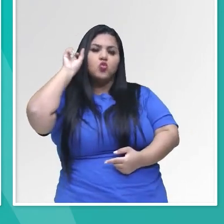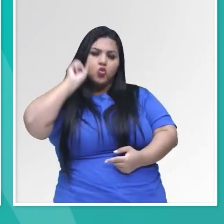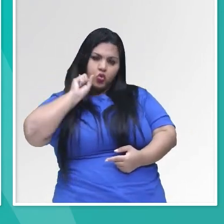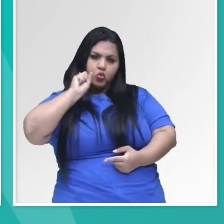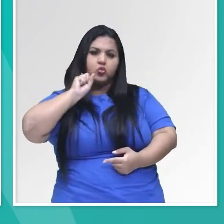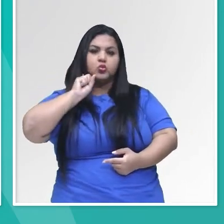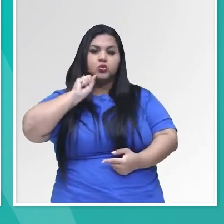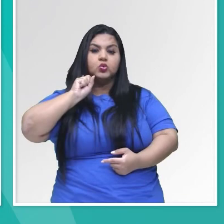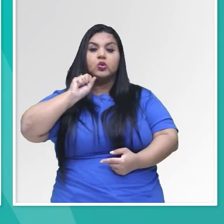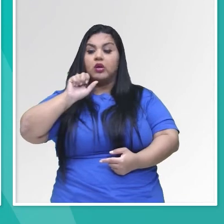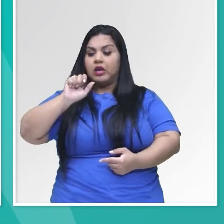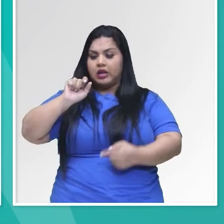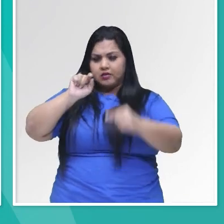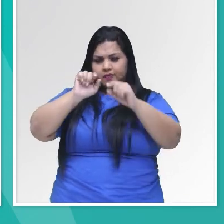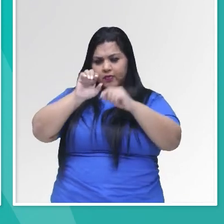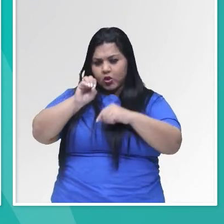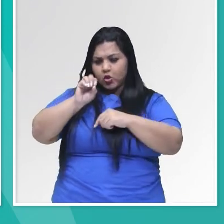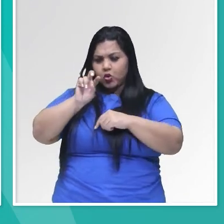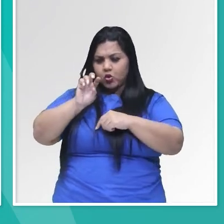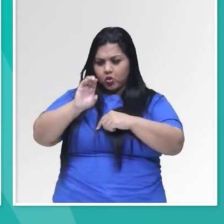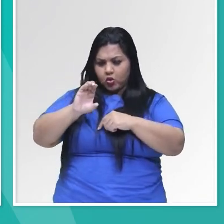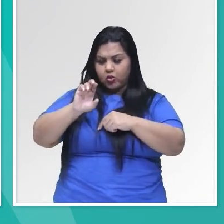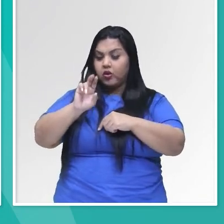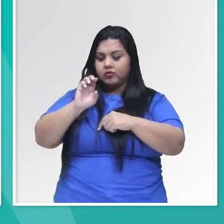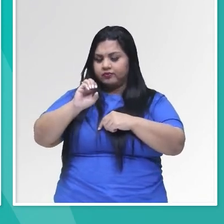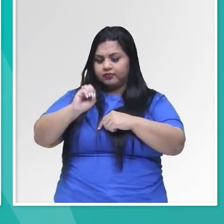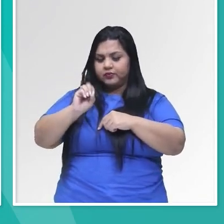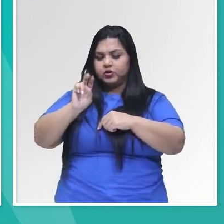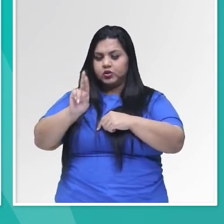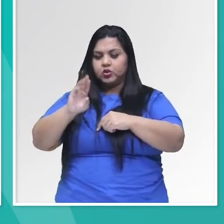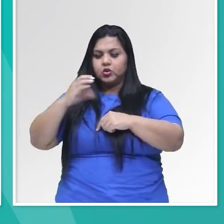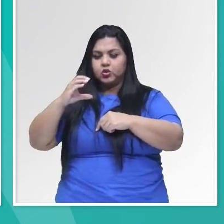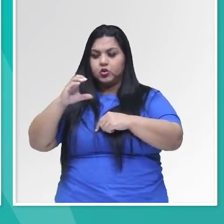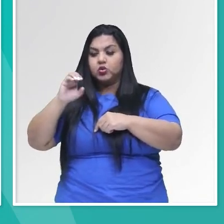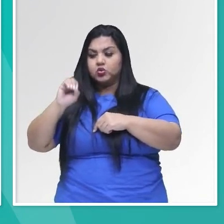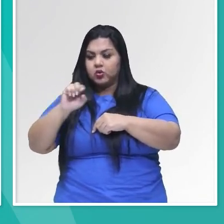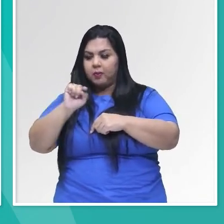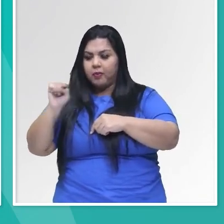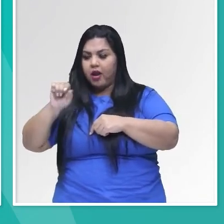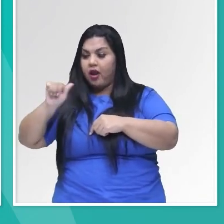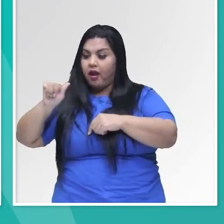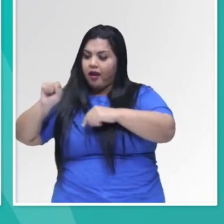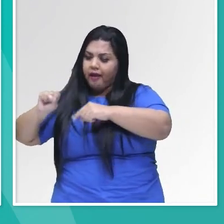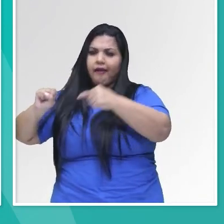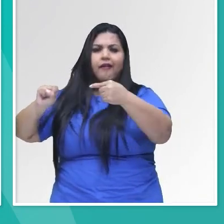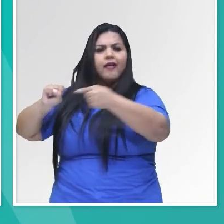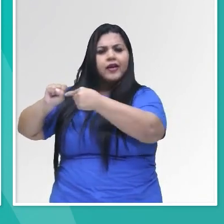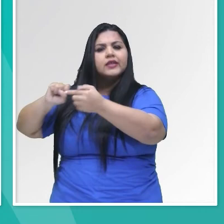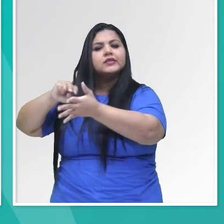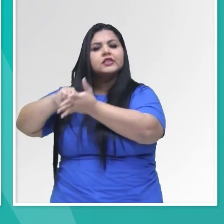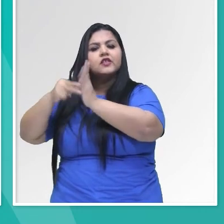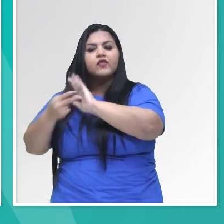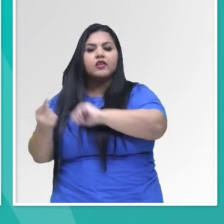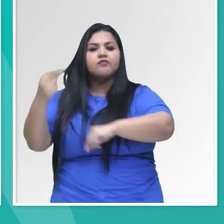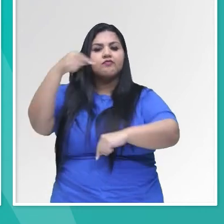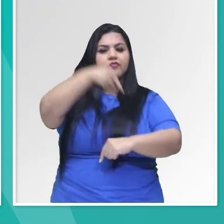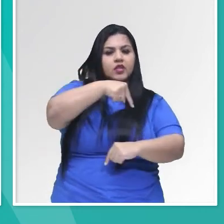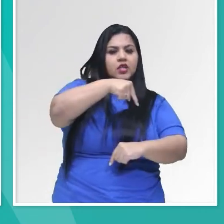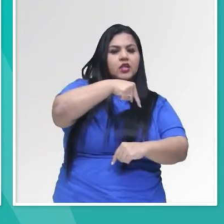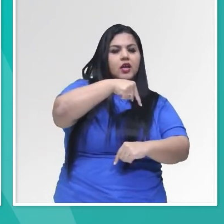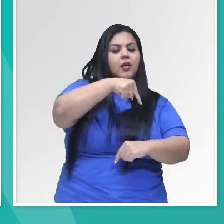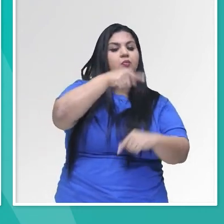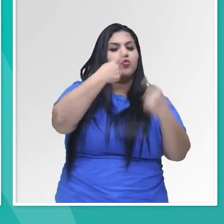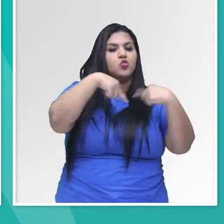direto. Repetir o objeto direto. Olha, aquelas músicas, ouço-as. O que eu fiz